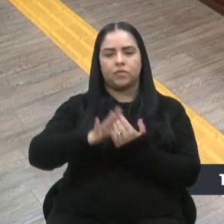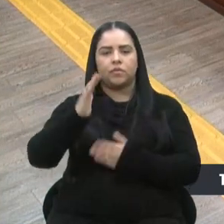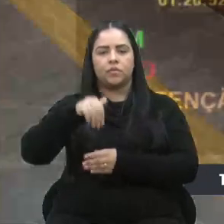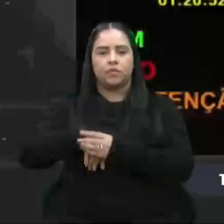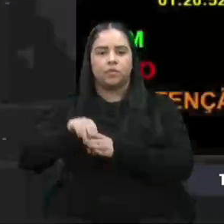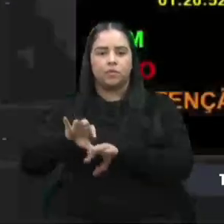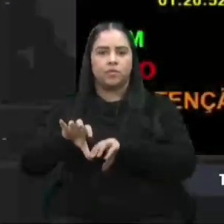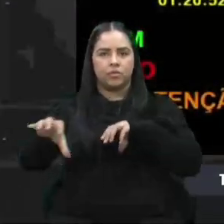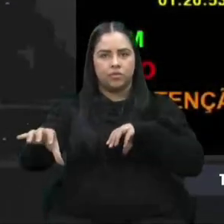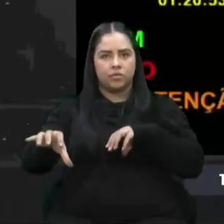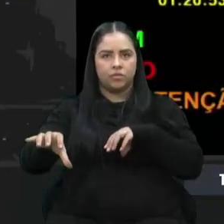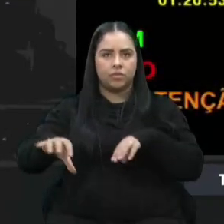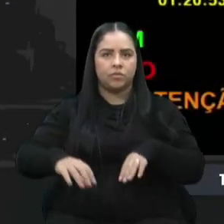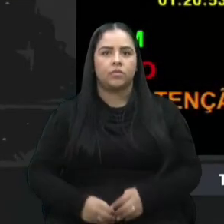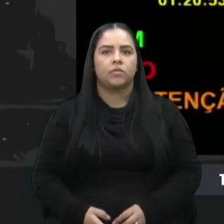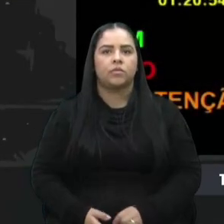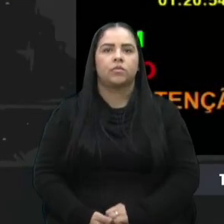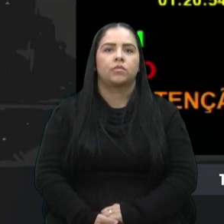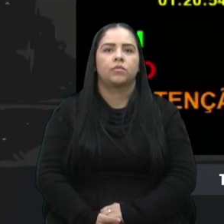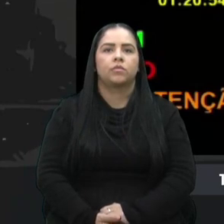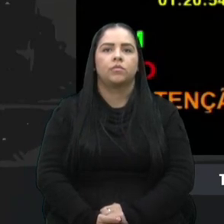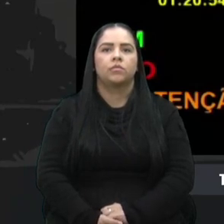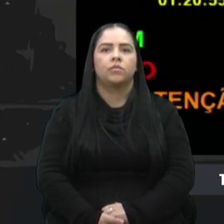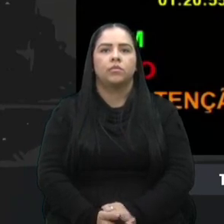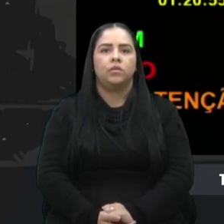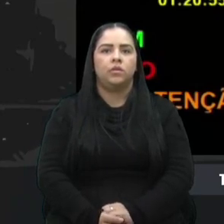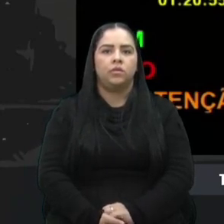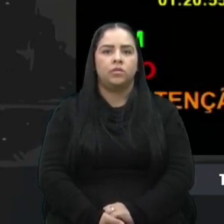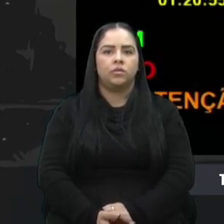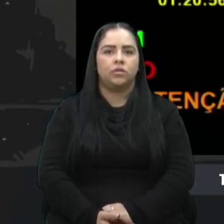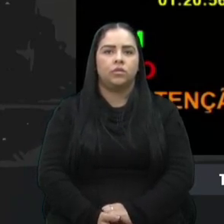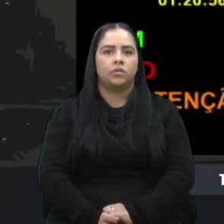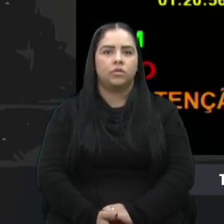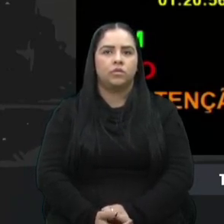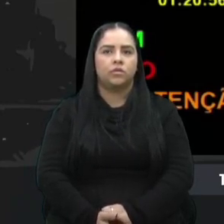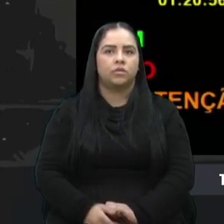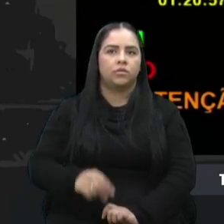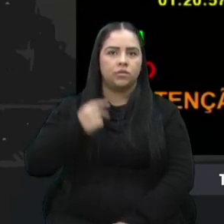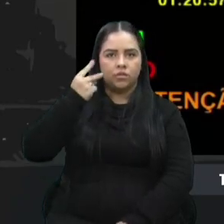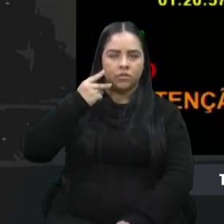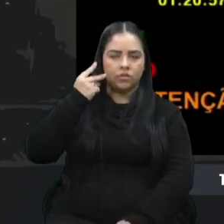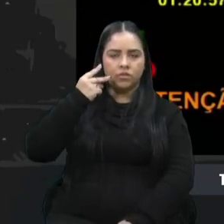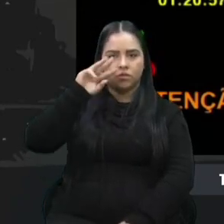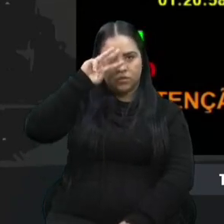dos votos do vereador que acompanha remotamente a sessão. Vereador Juliano, como vota?